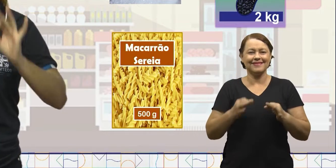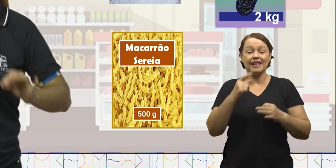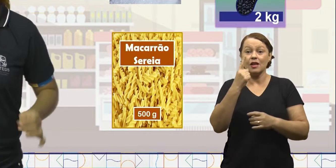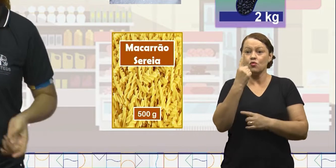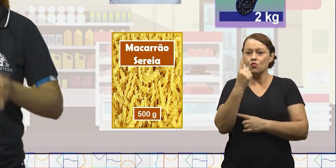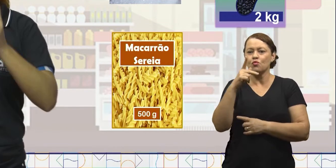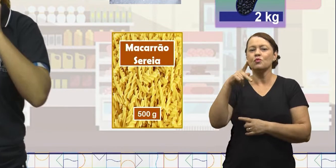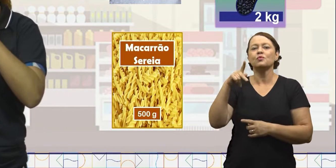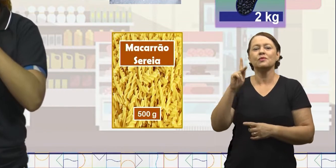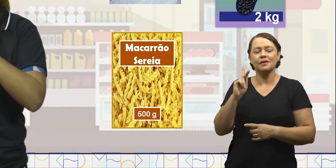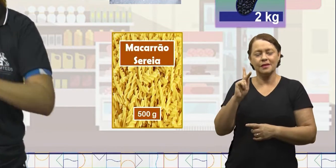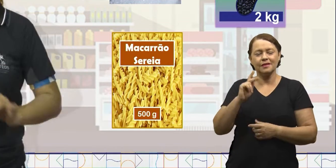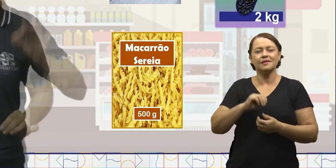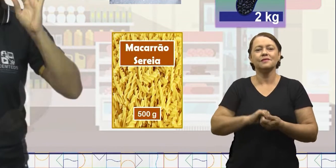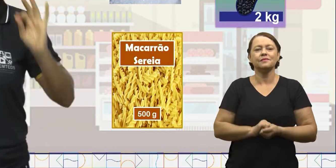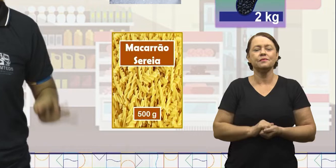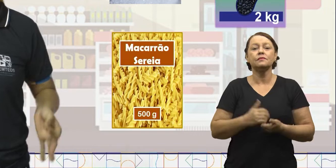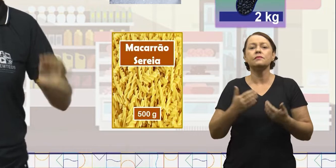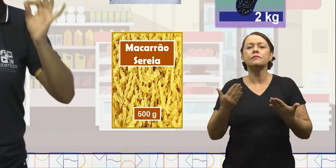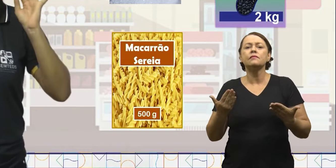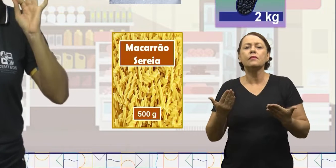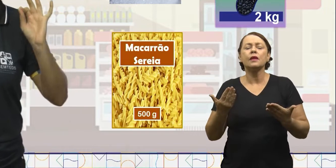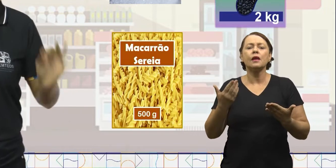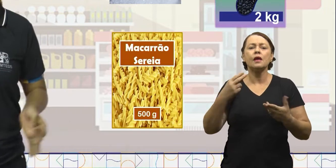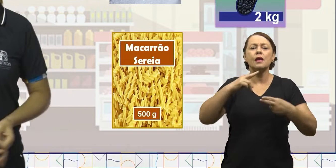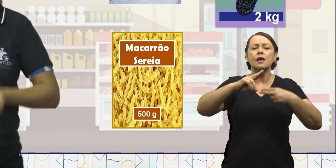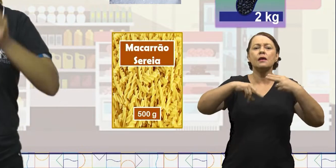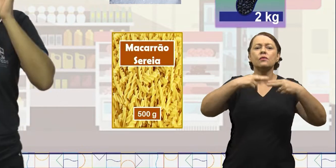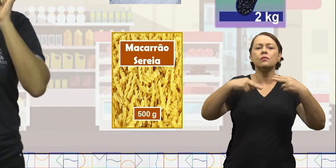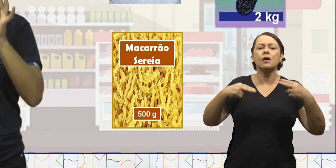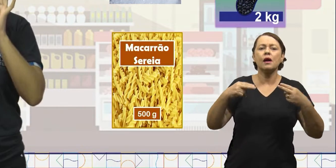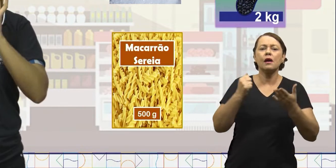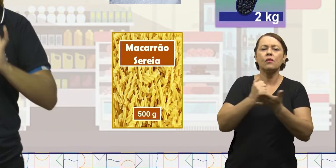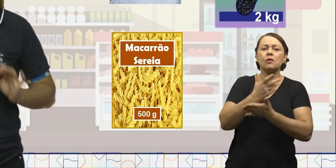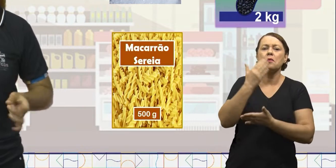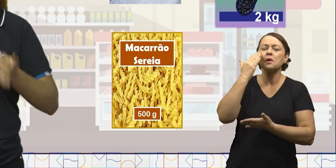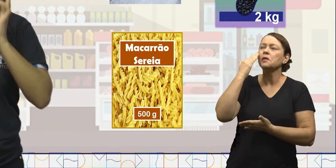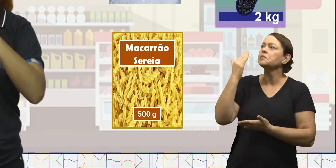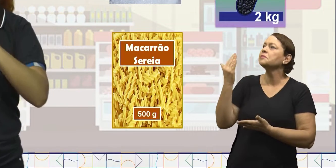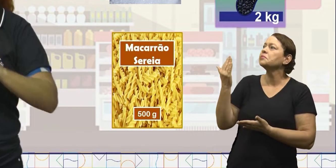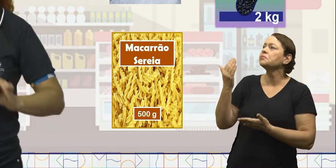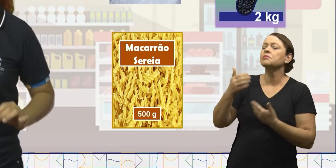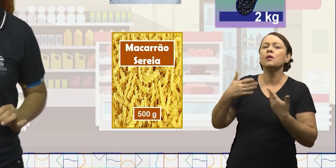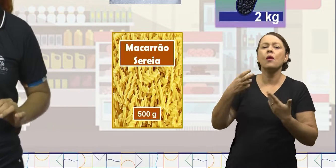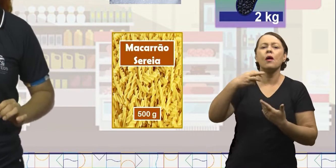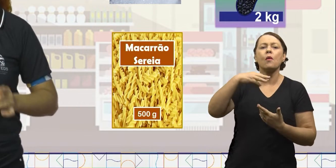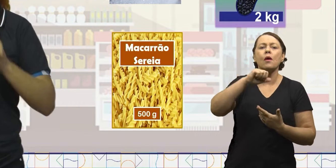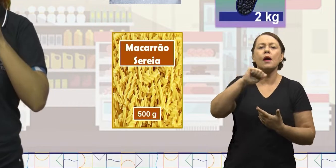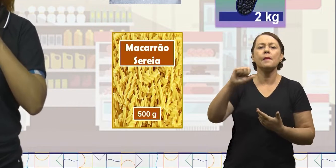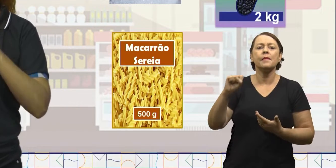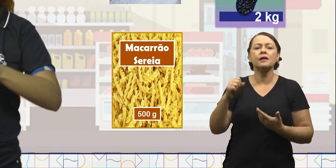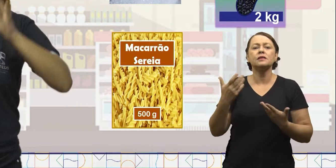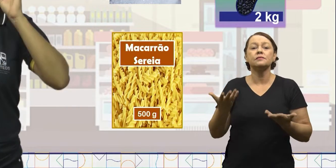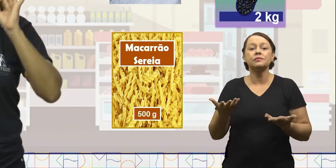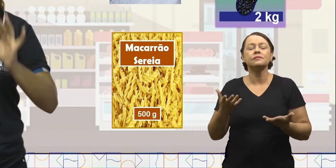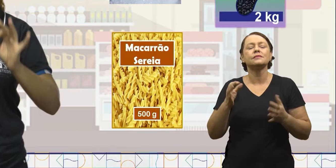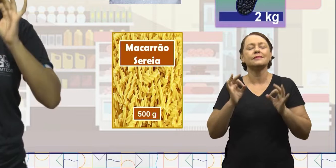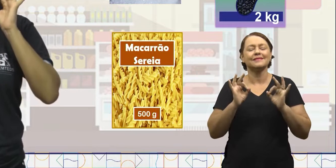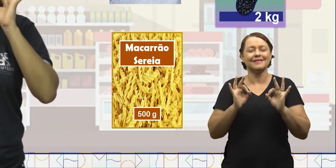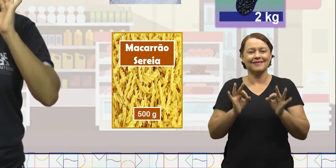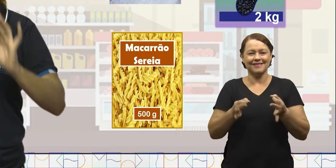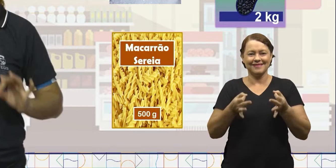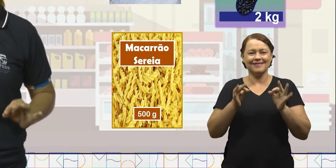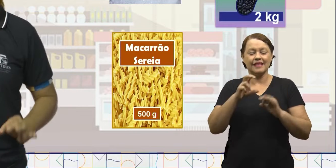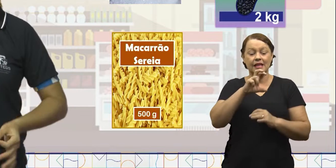é exatamente 1 quilo. Qual a massa do macarrão que comprei?